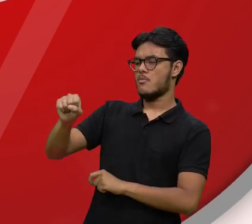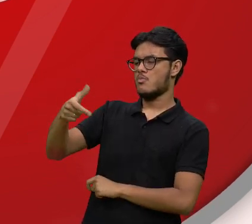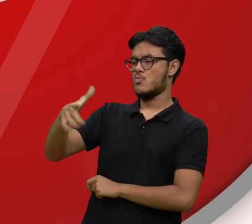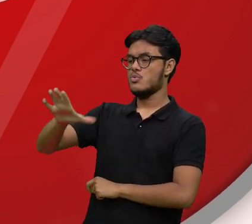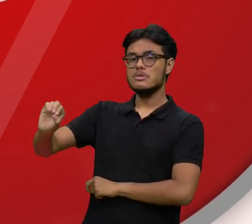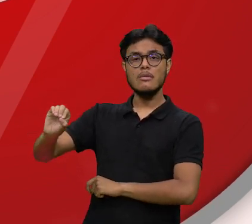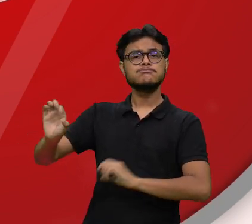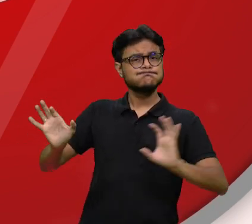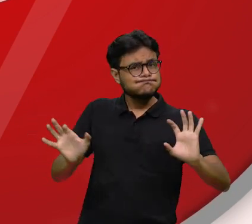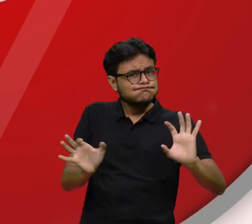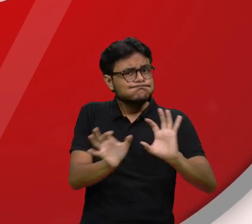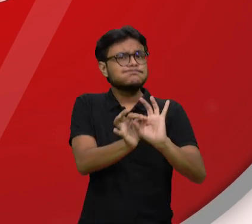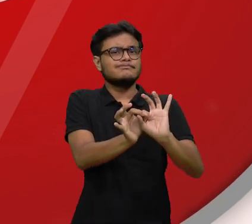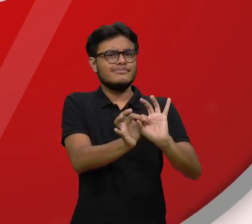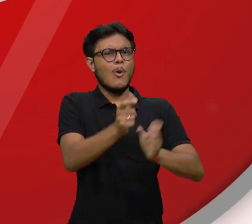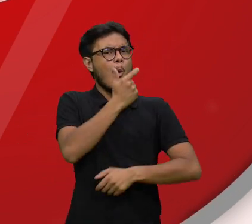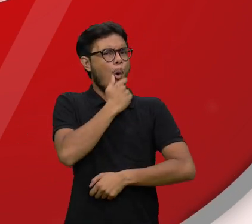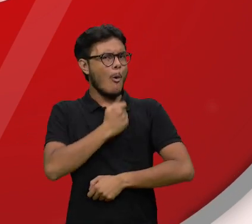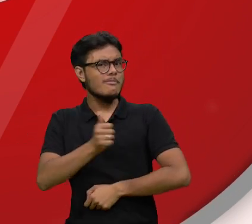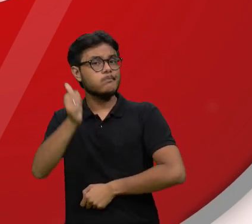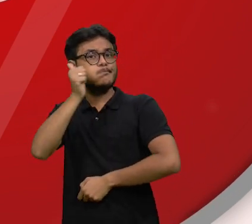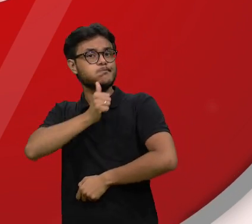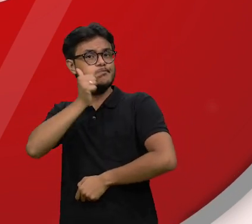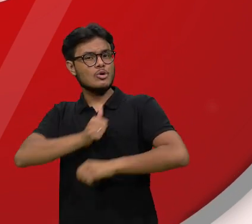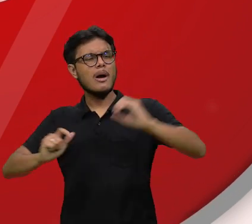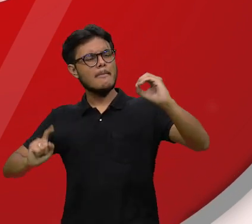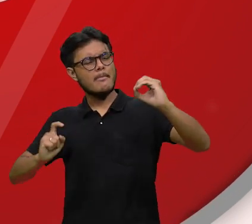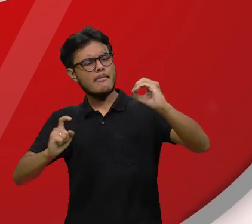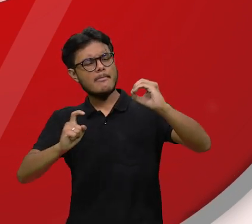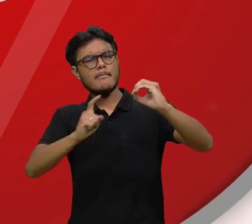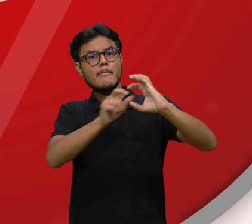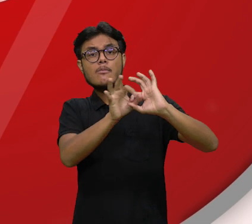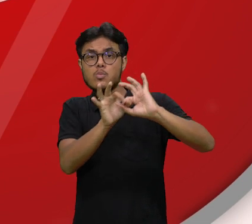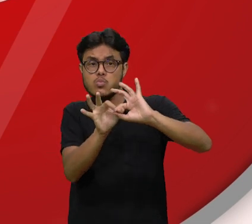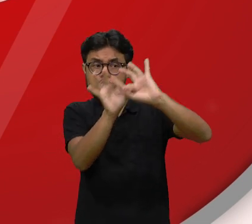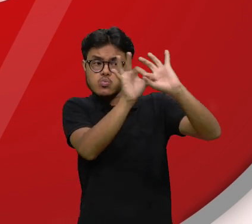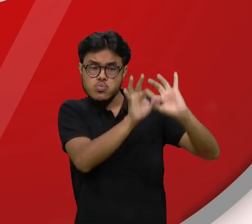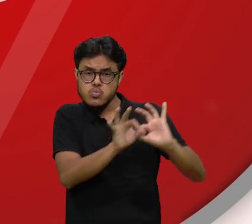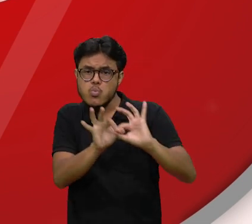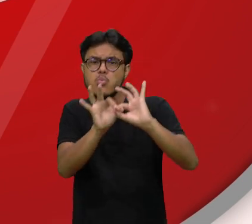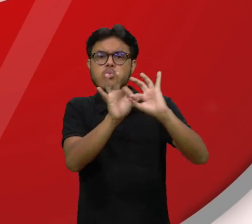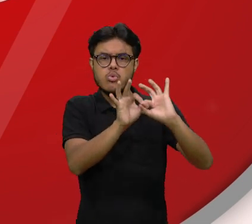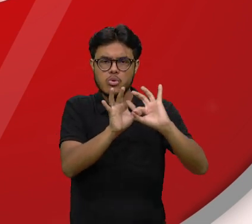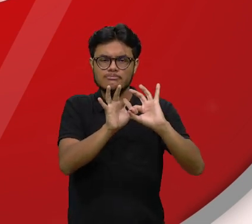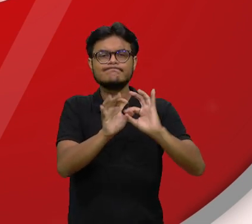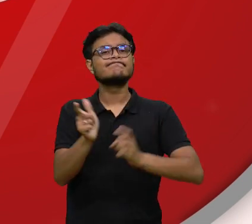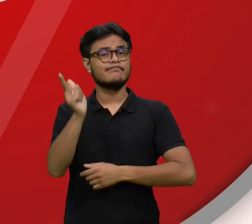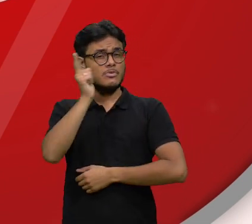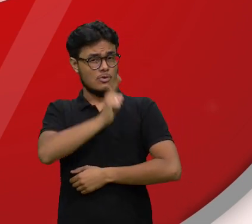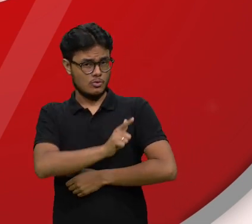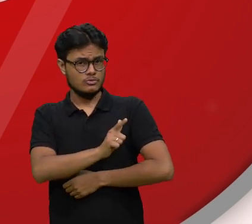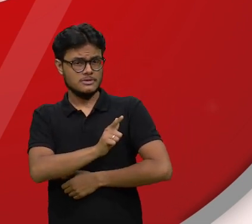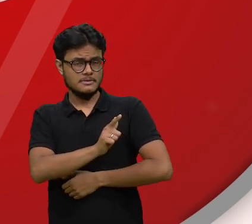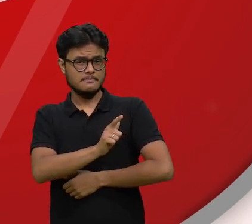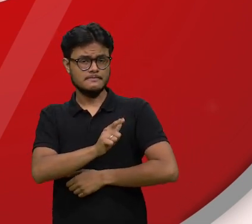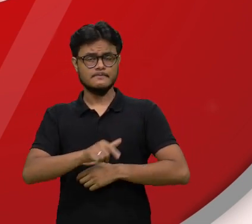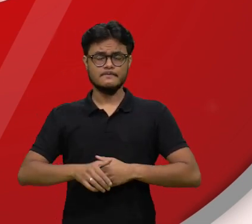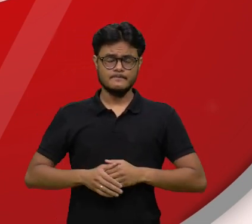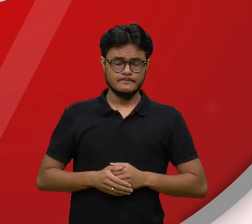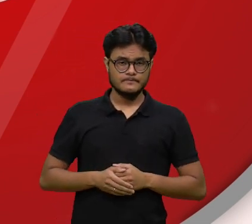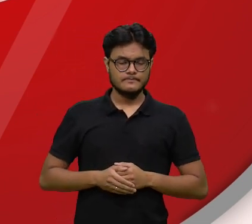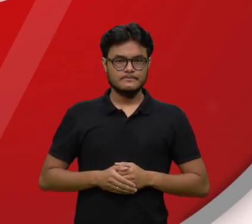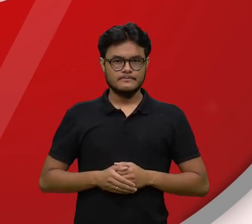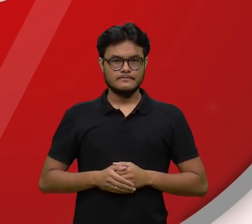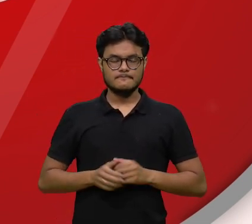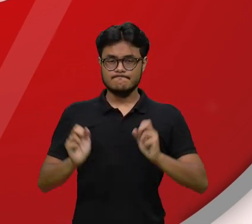pronúcleos masculino e feminino. Você percebeu aí nessa animação o núcleo masculino se fundindo com o núcleo da mulher, com o